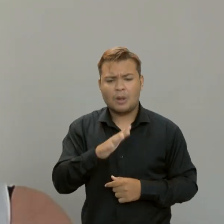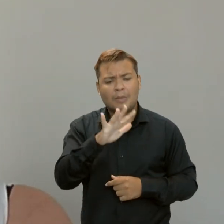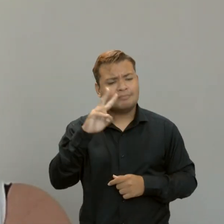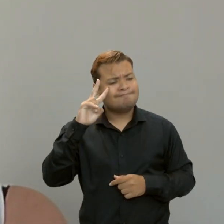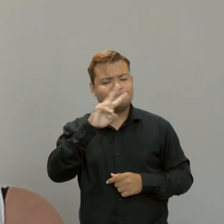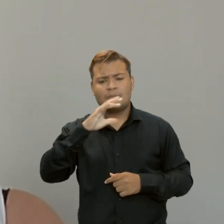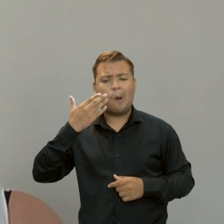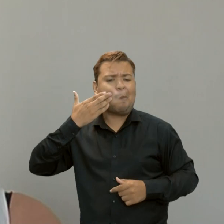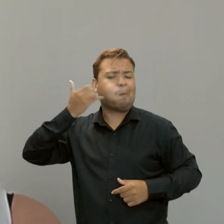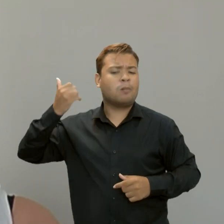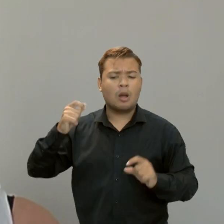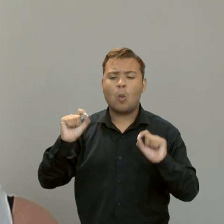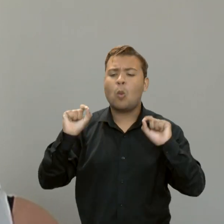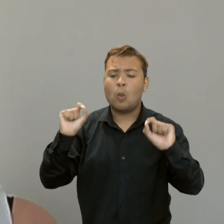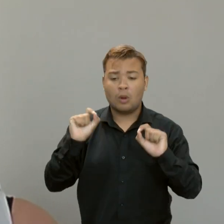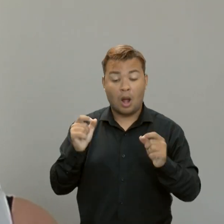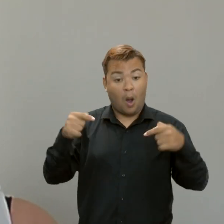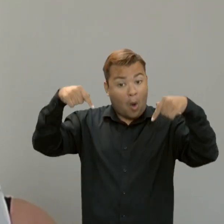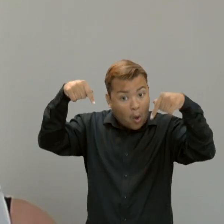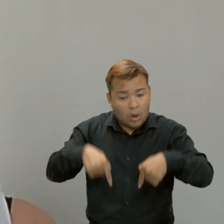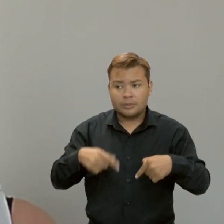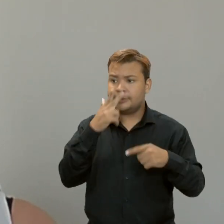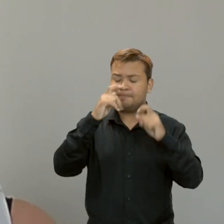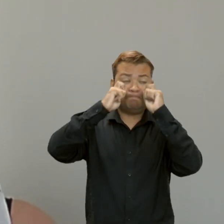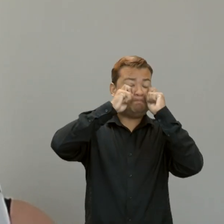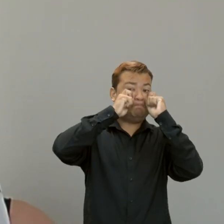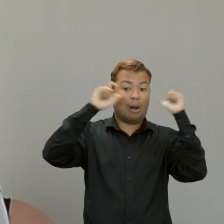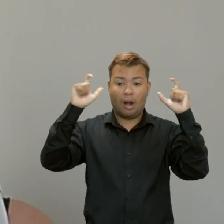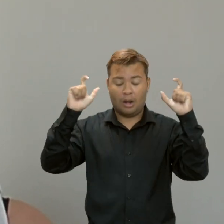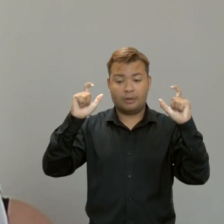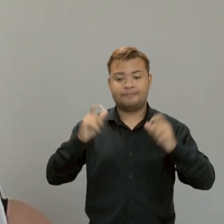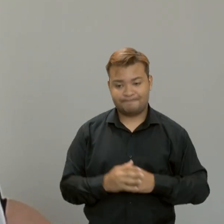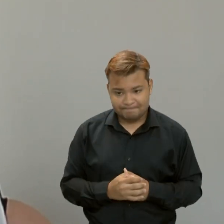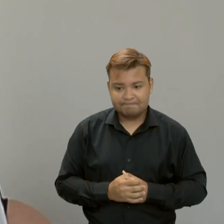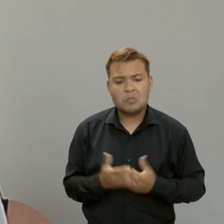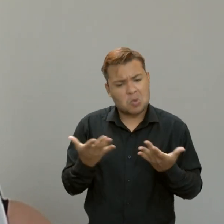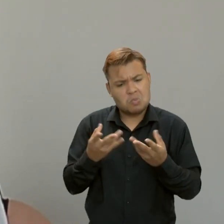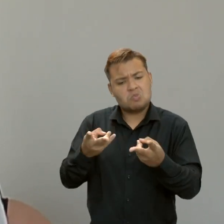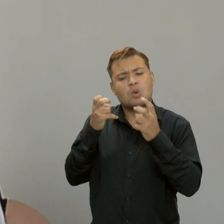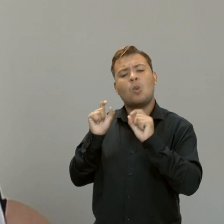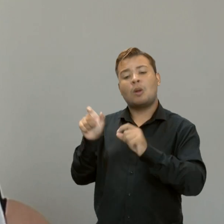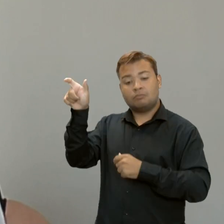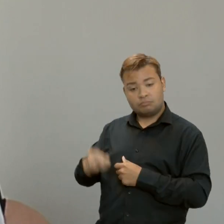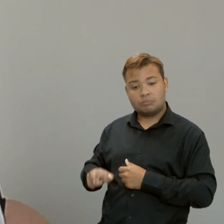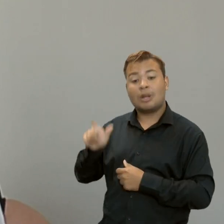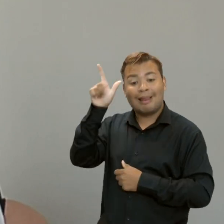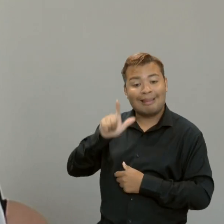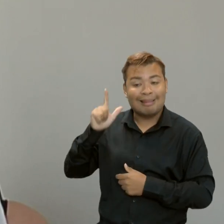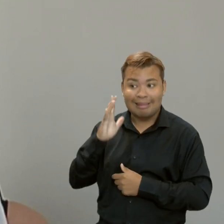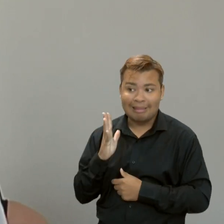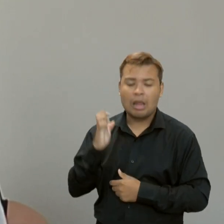tudo é que há um acordar hoje, né, Camila? Hoje a gente percebe que a obra de Leodegária está sendo